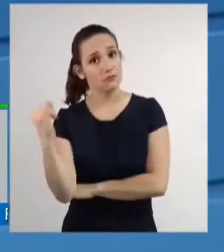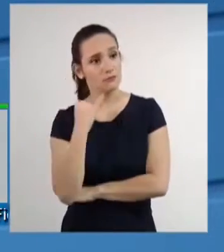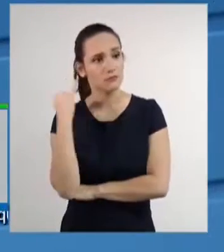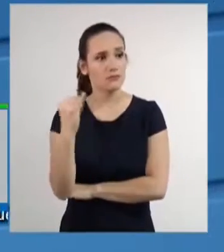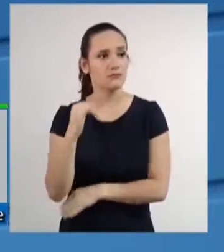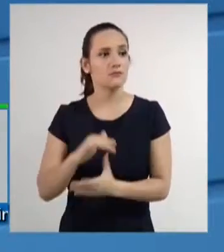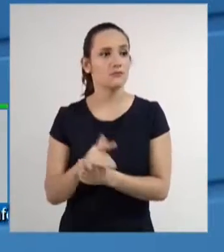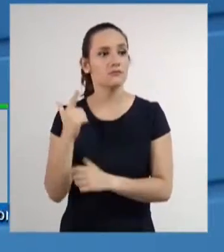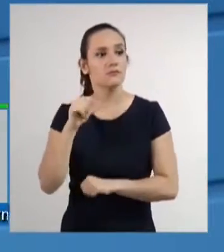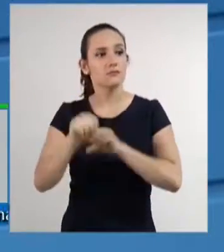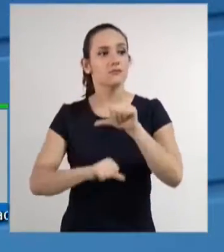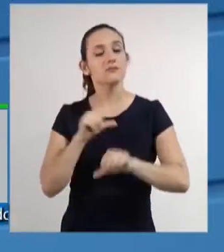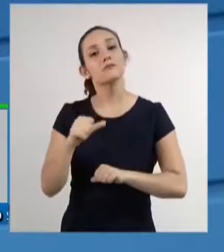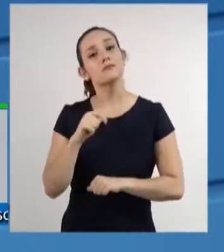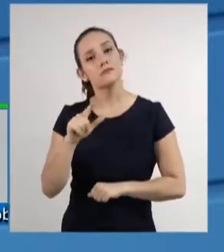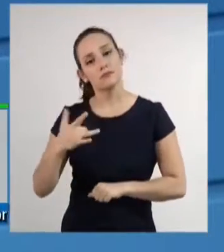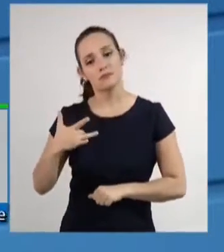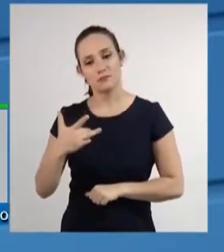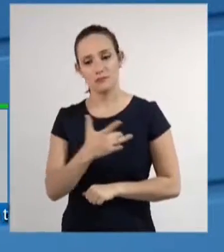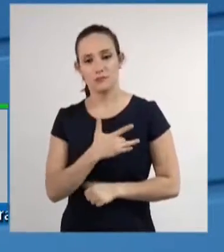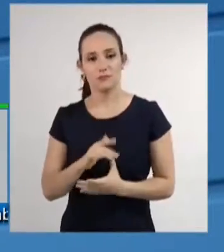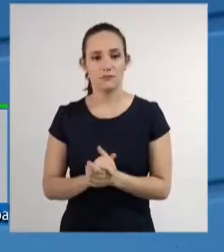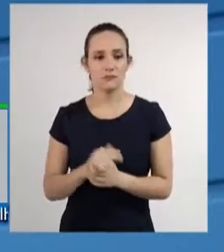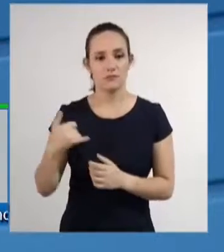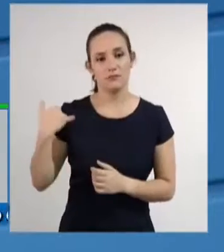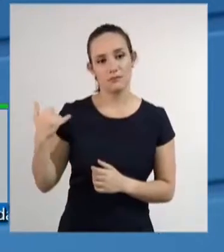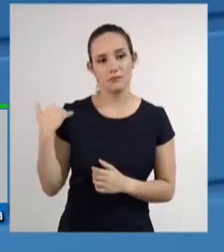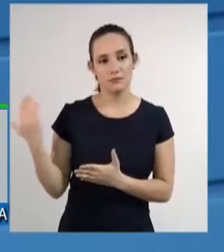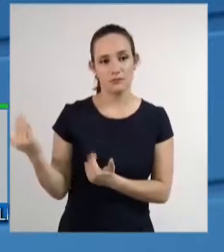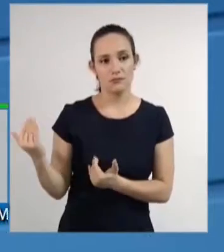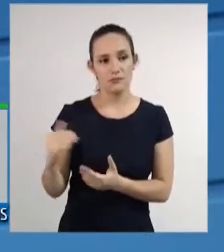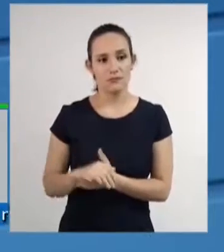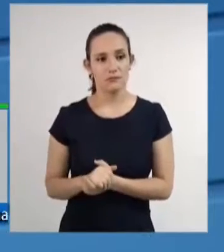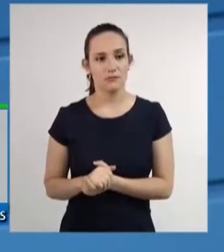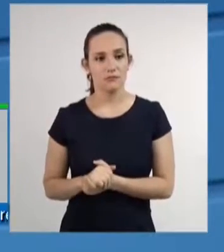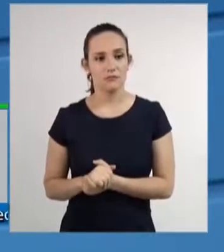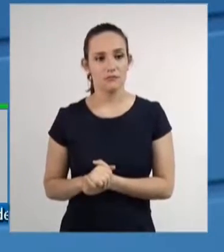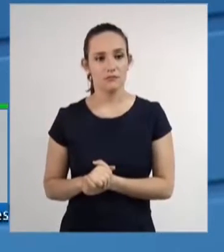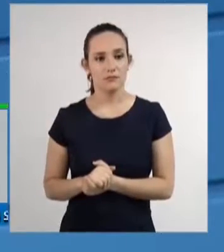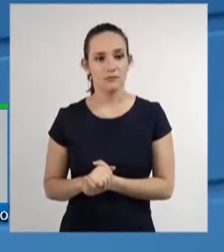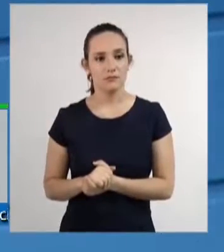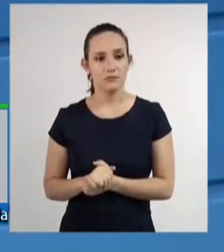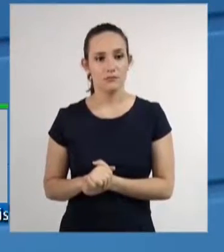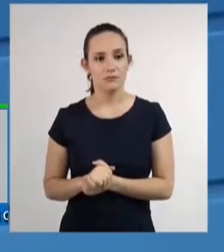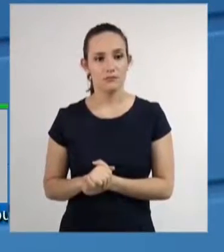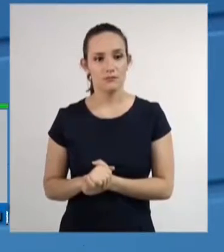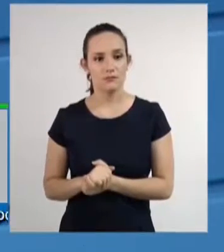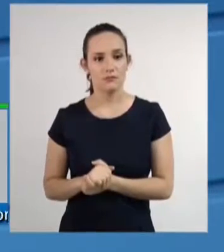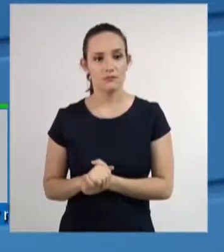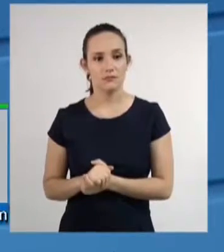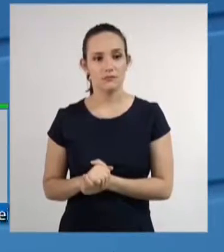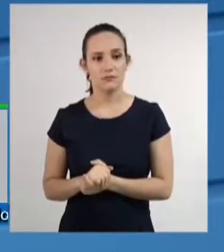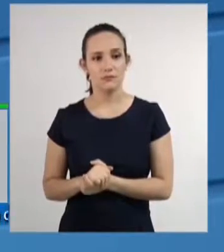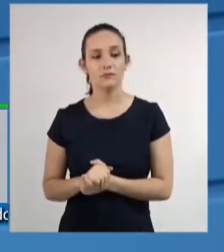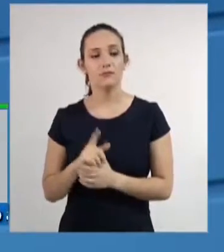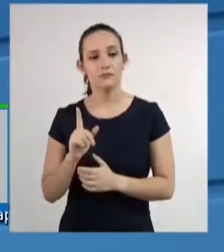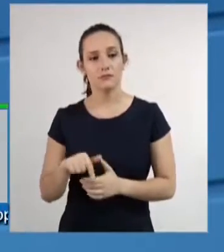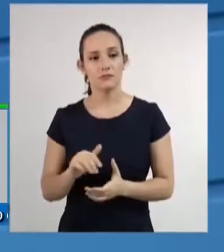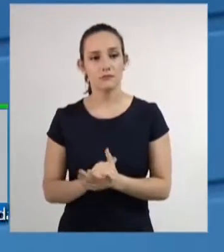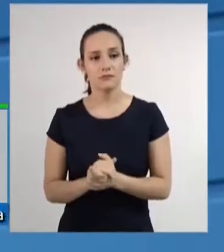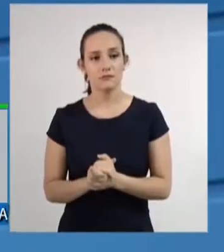efeitos profundos sobre a saúde nas idades mais jovens. Evidências existentes em